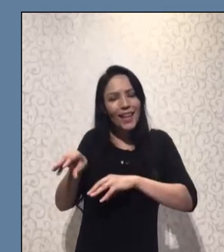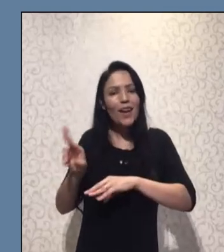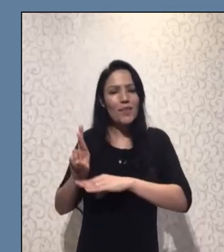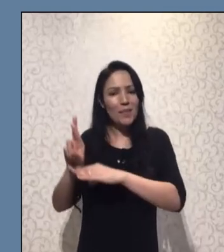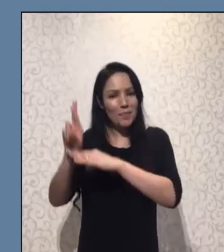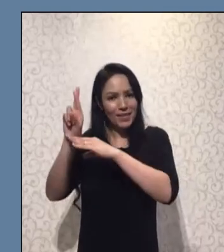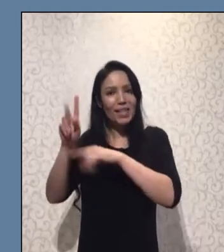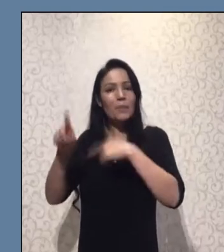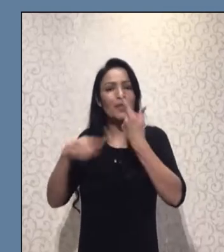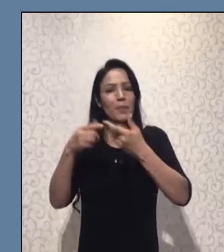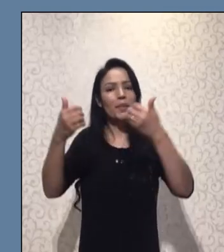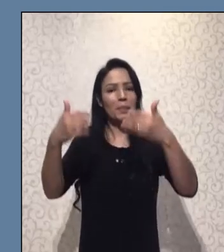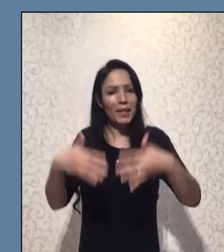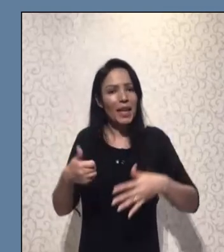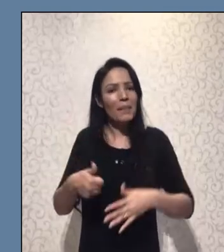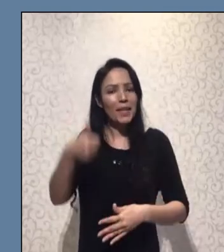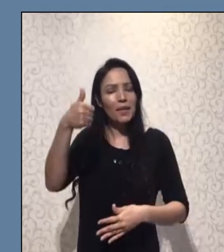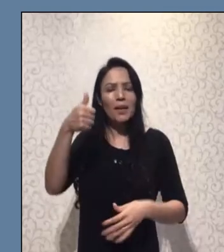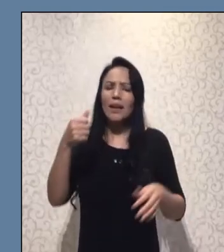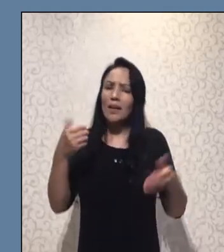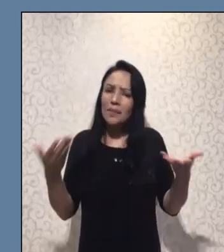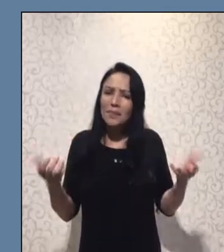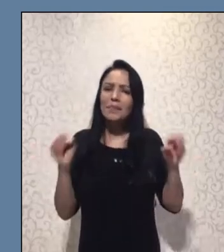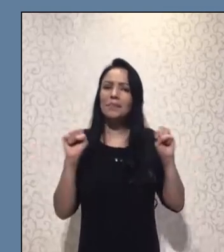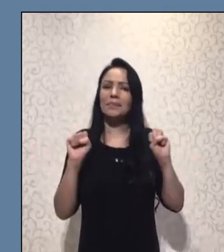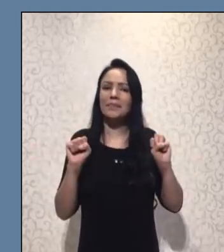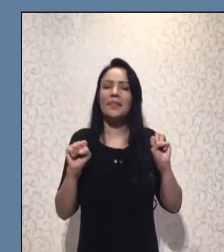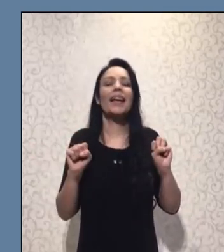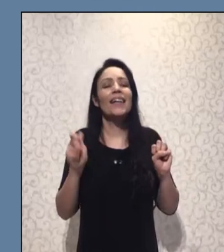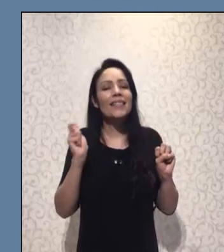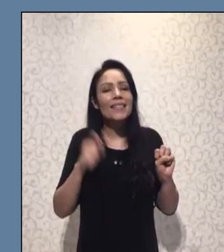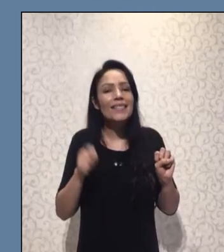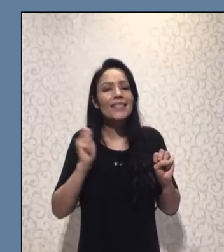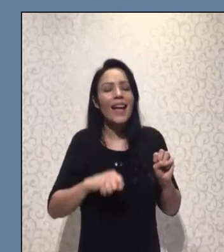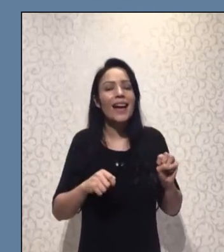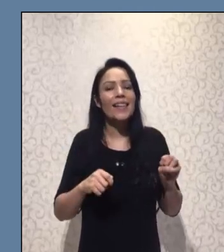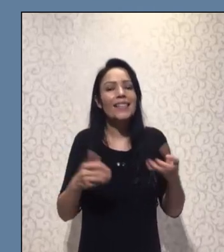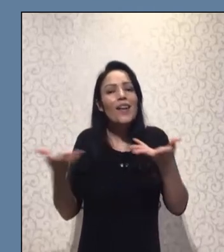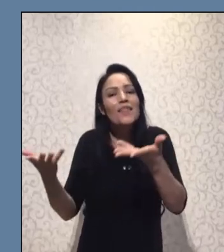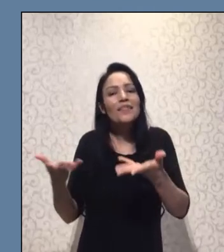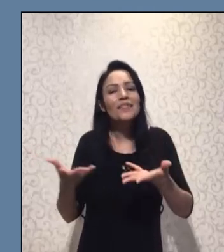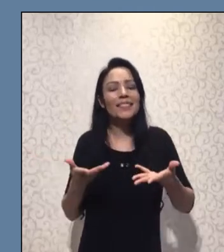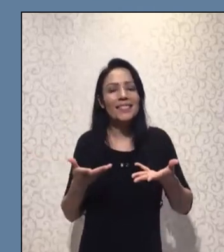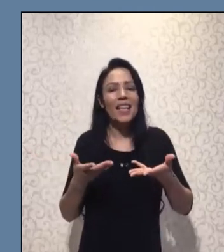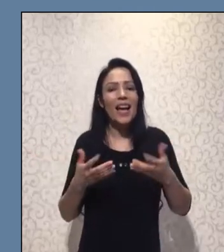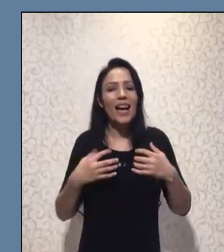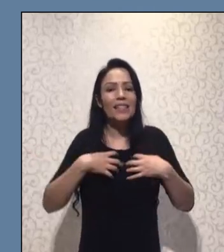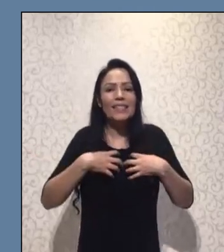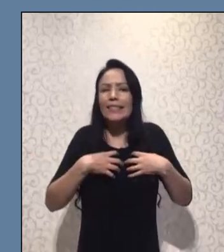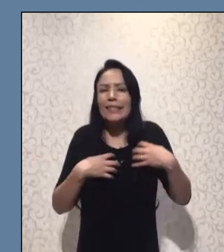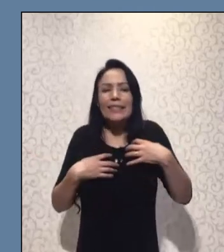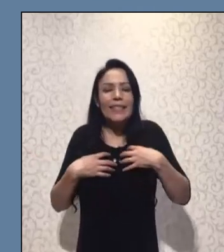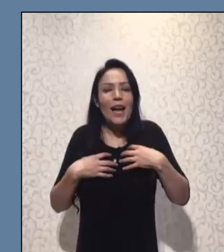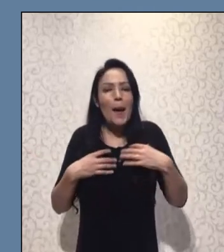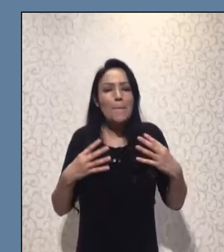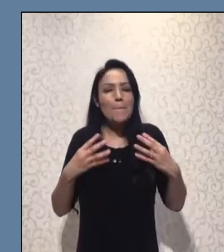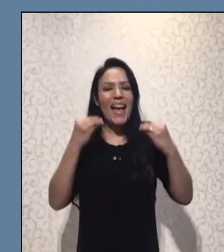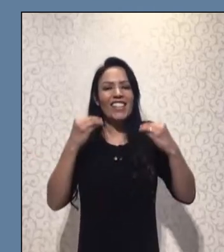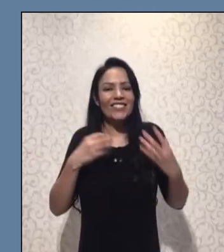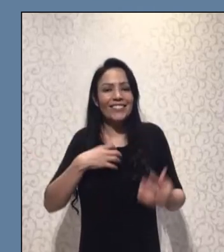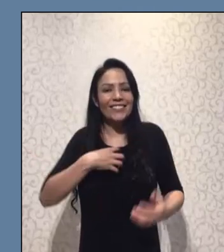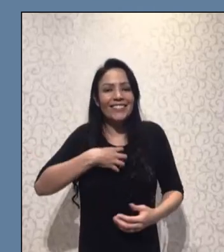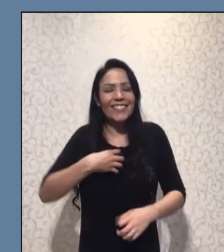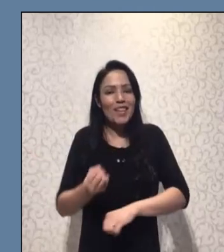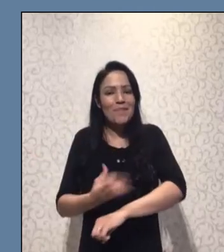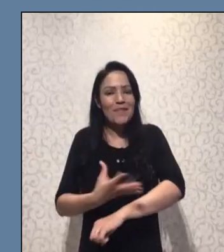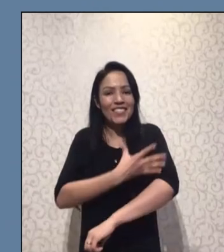é uma forma de ter a possibilidade de convidá-los a desestabilizar essas exposições de alguma maneira. E aí